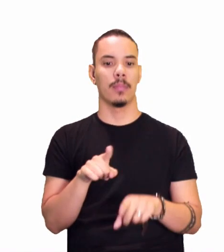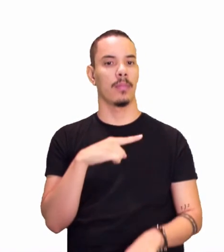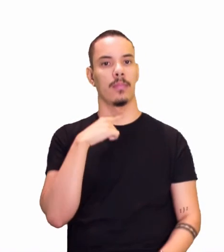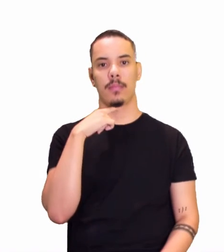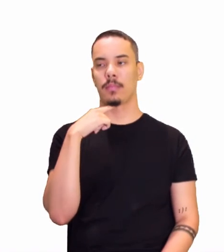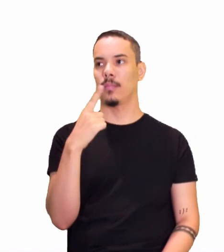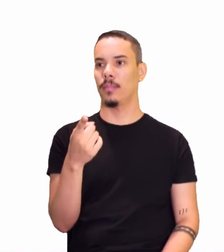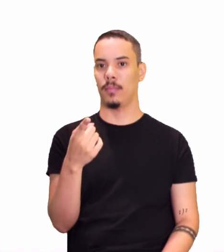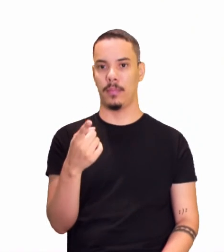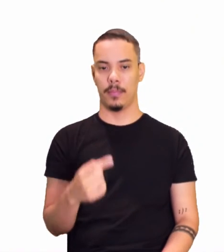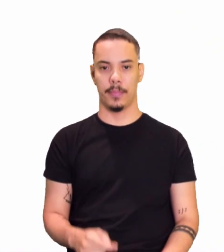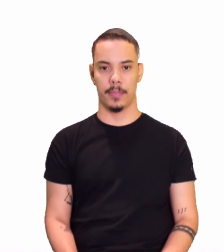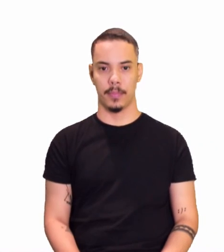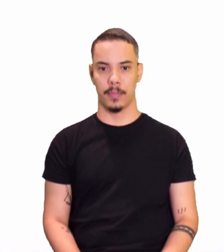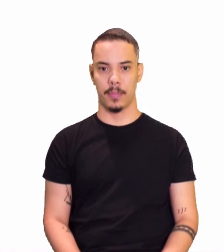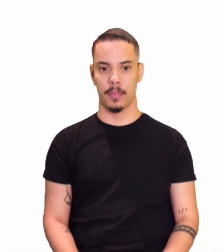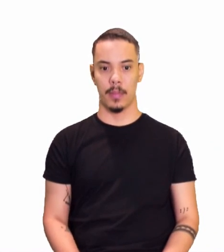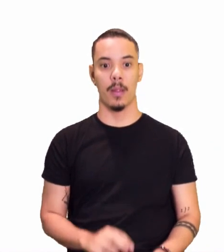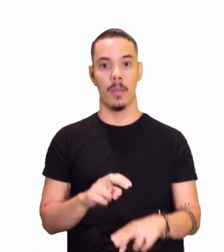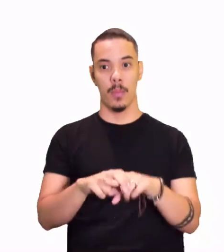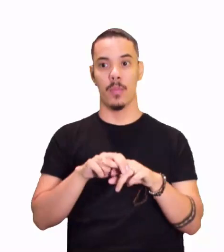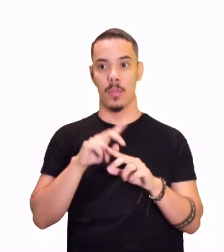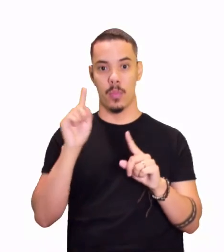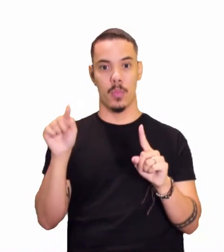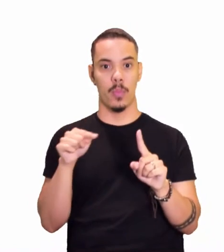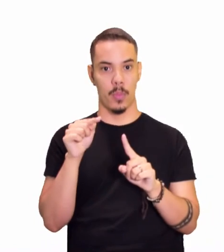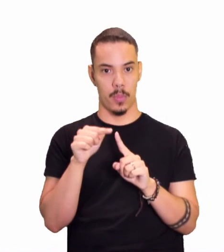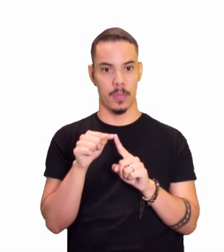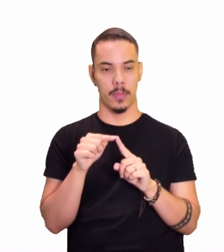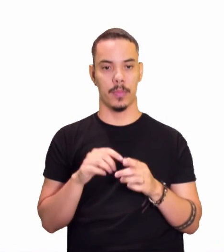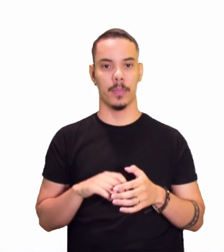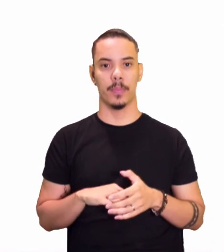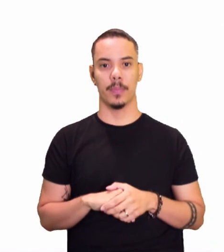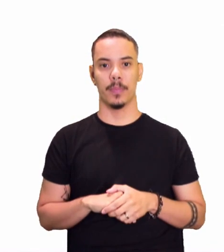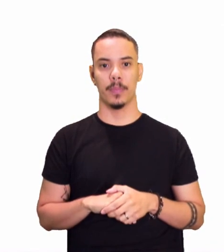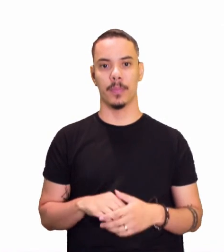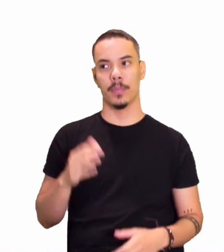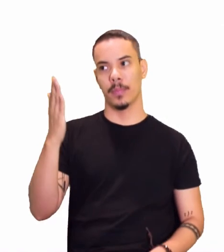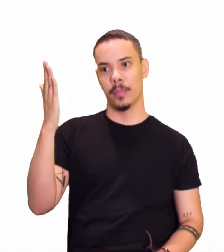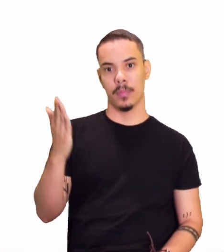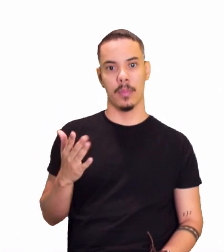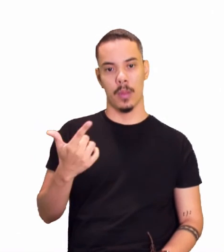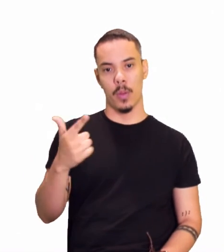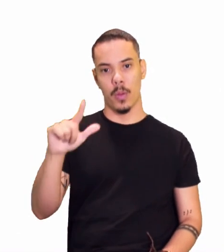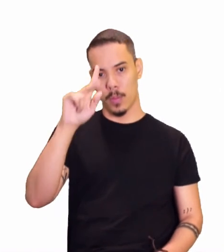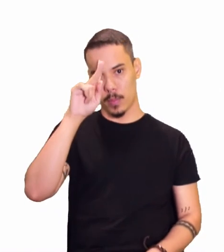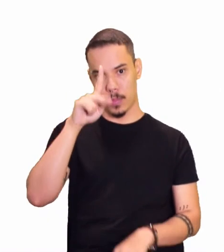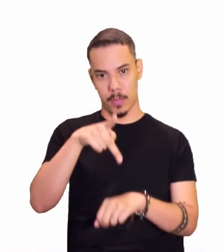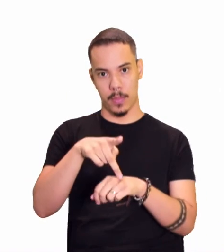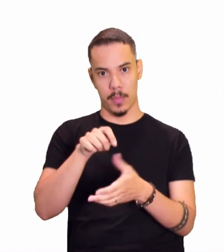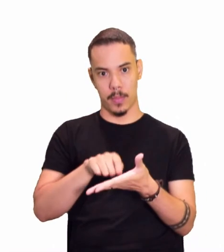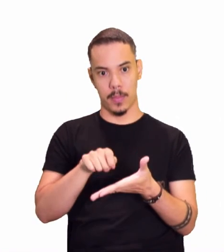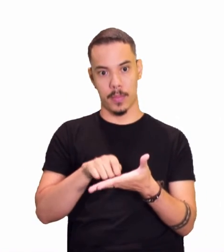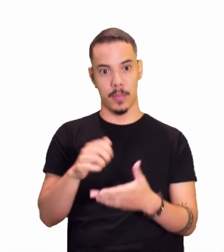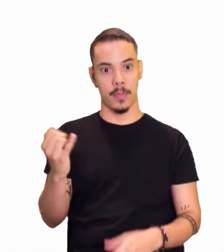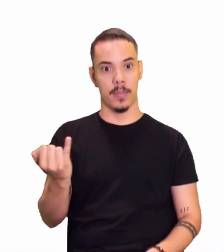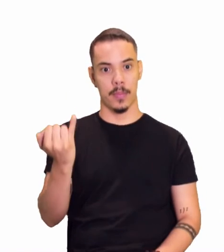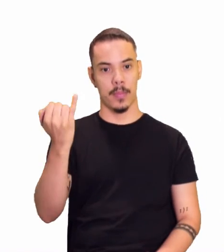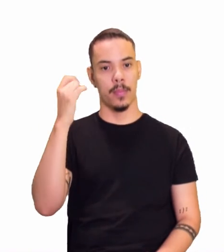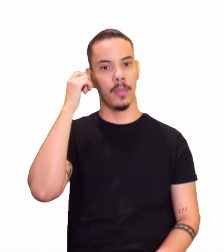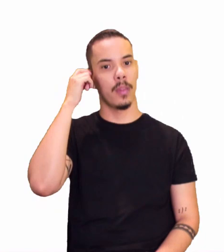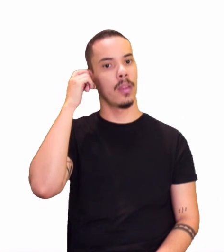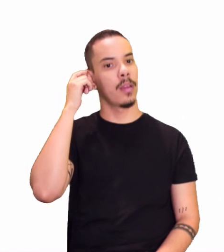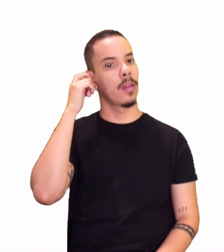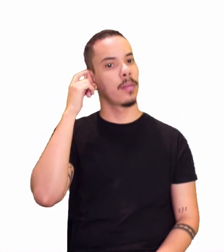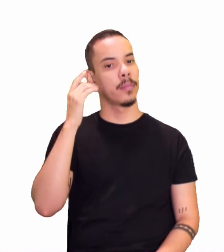ninguém, certo? Então, esse é o objetivo aí do Teatro Vicentino. Temos outros autores importantíssimos. Fernão